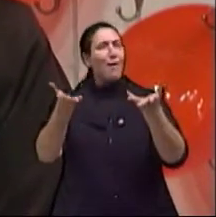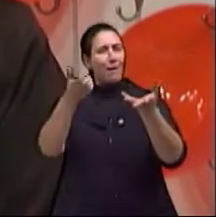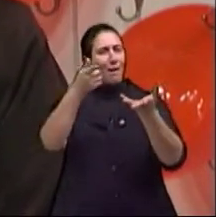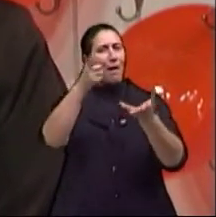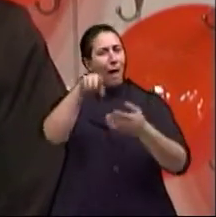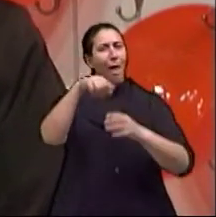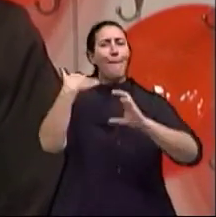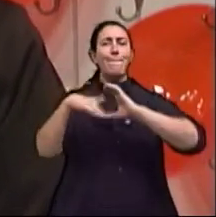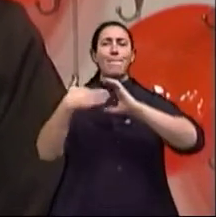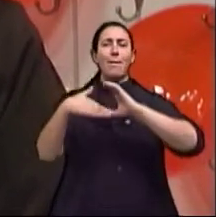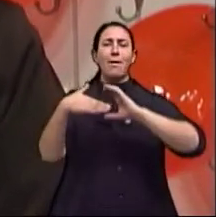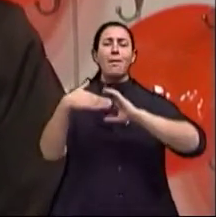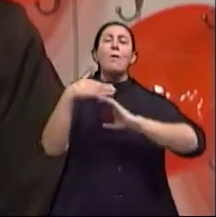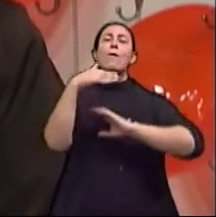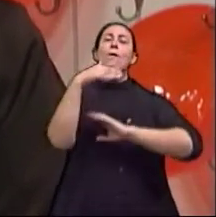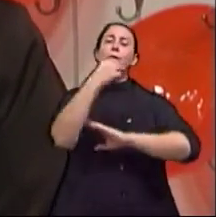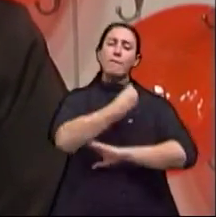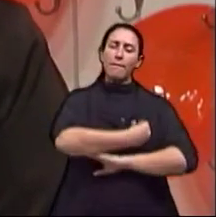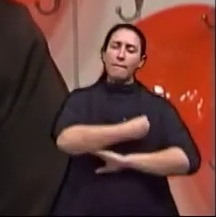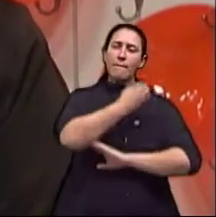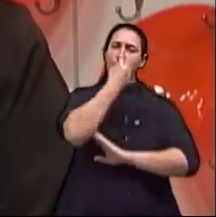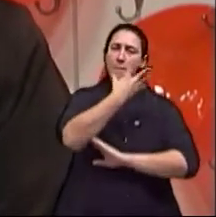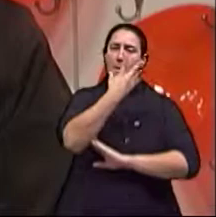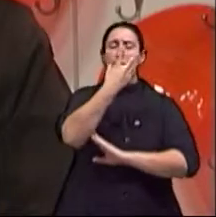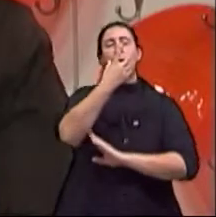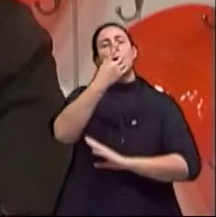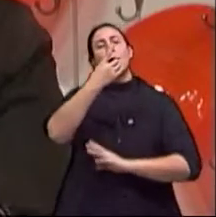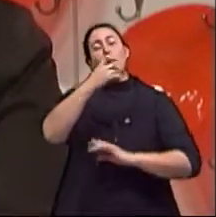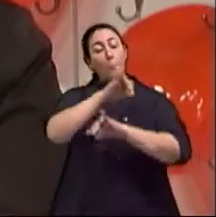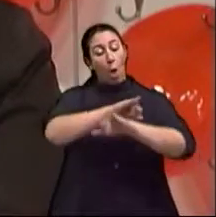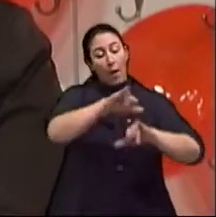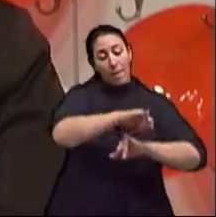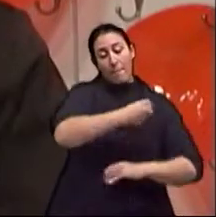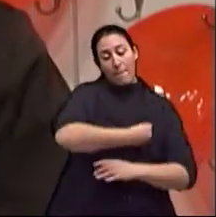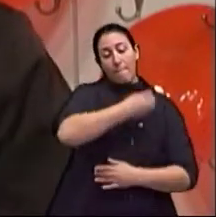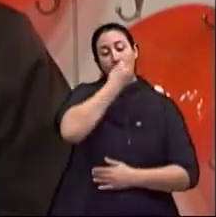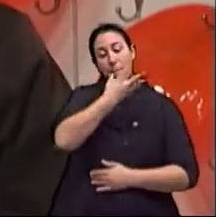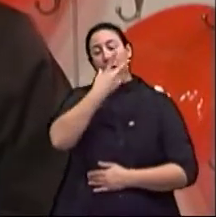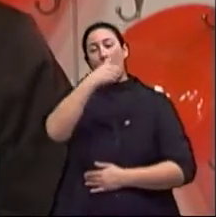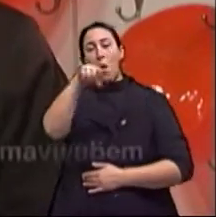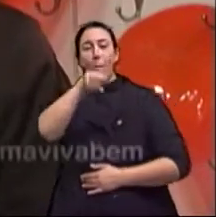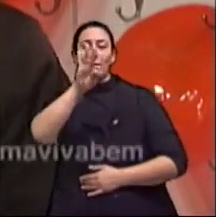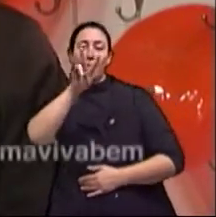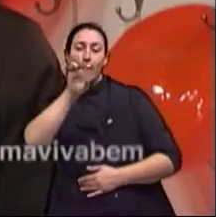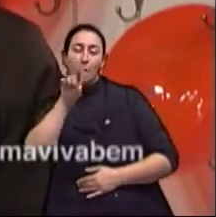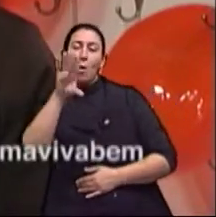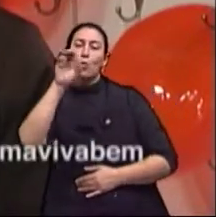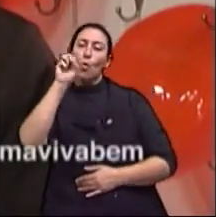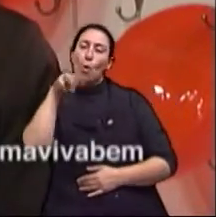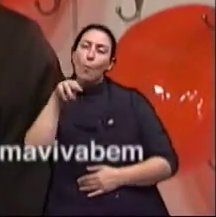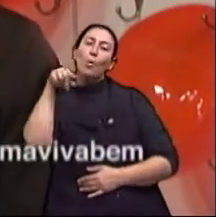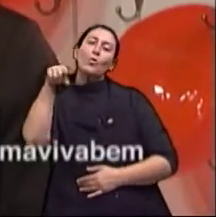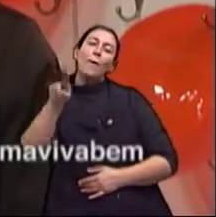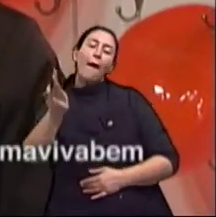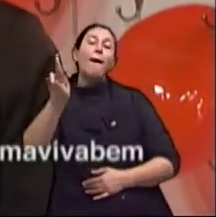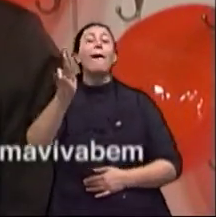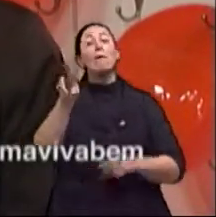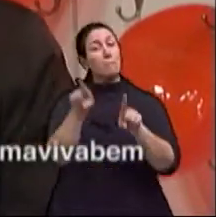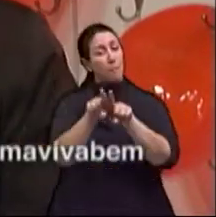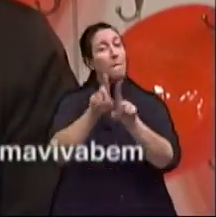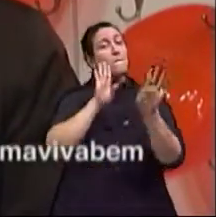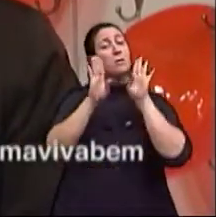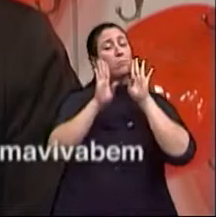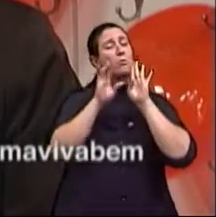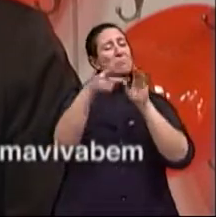viva bem@teve.com.br Mas também você pode nos encontrar lá no Facebook já sabe